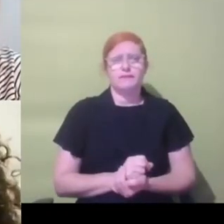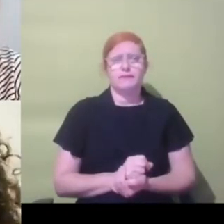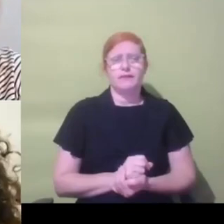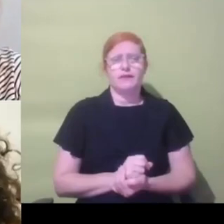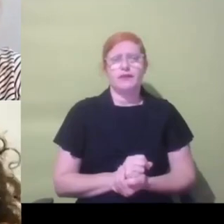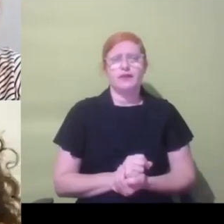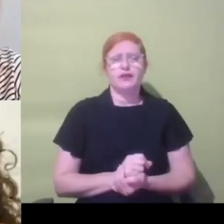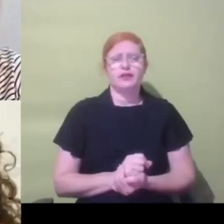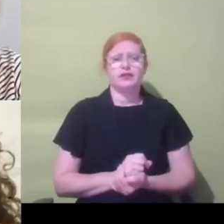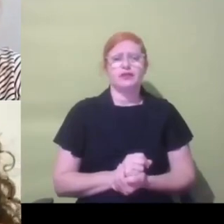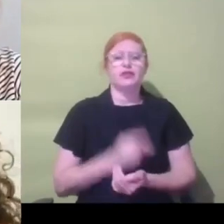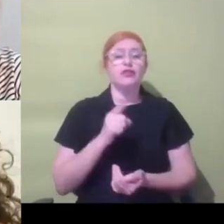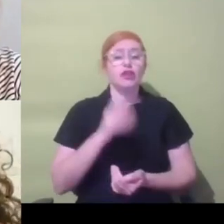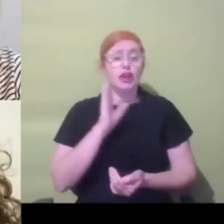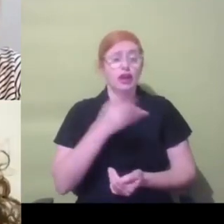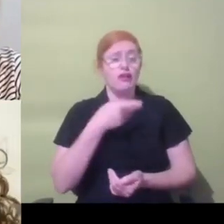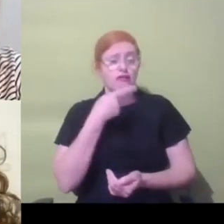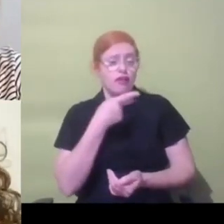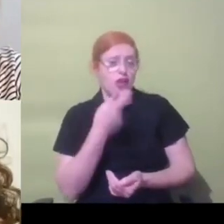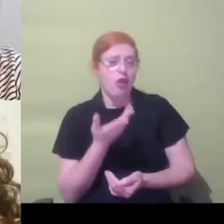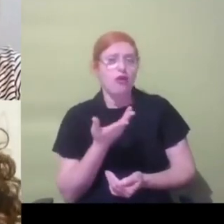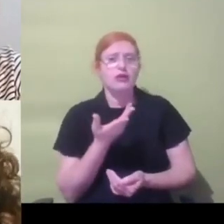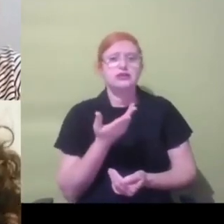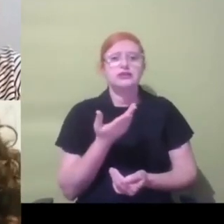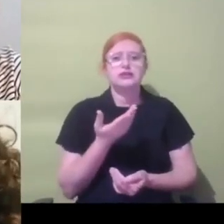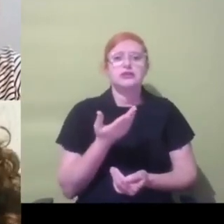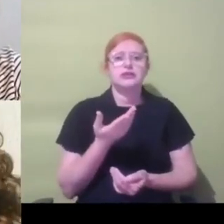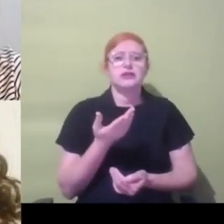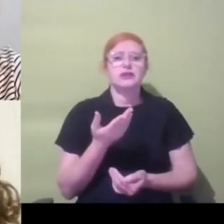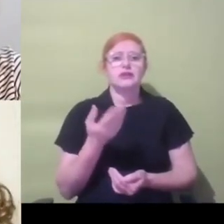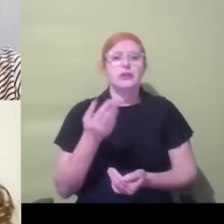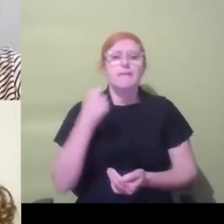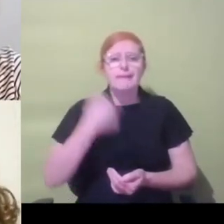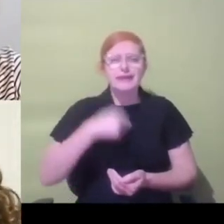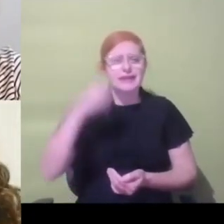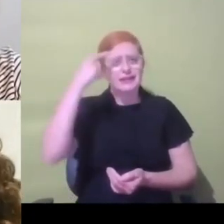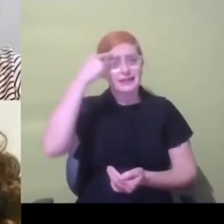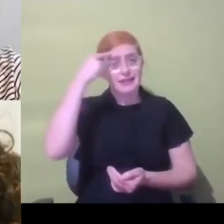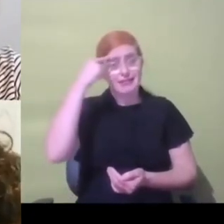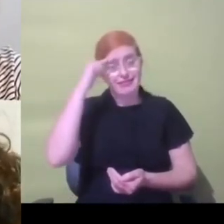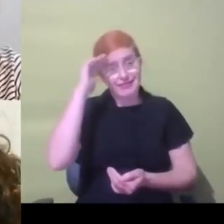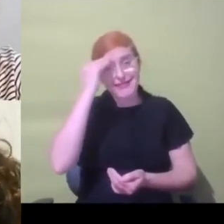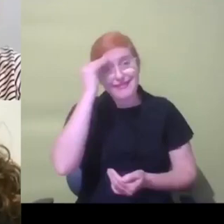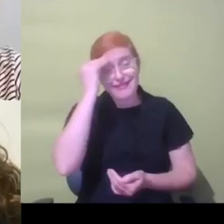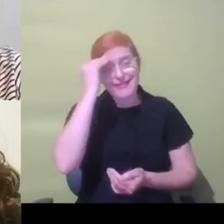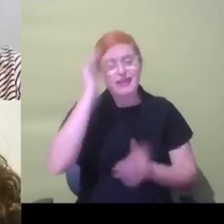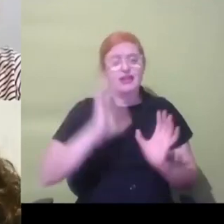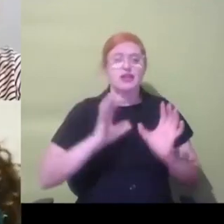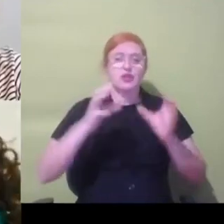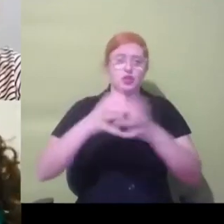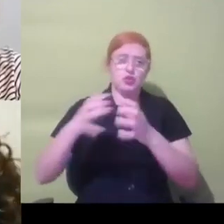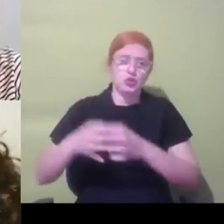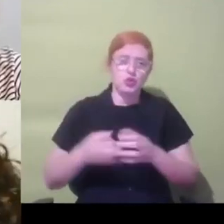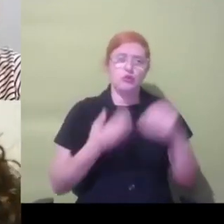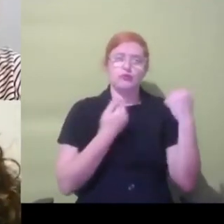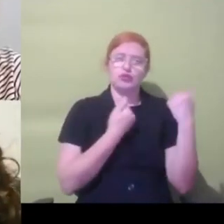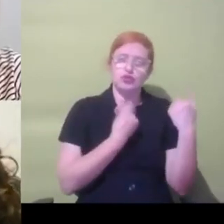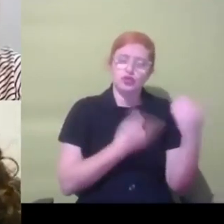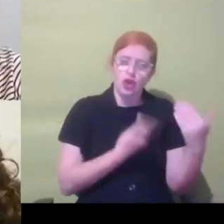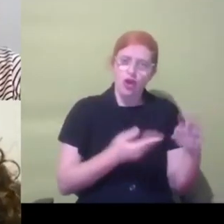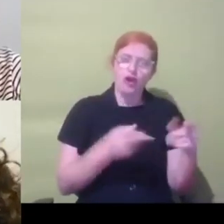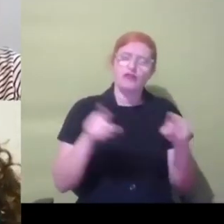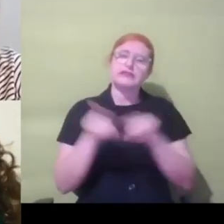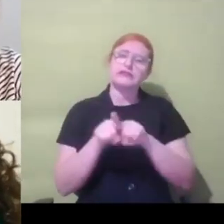Como tu falou, assim, quando a gente pensa em feminismo na internet, a gente pensa nesses coletivos mais jovens também,